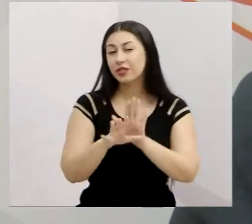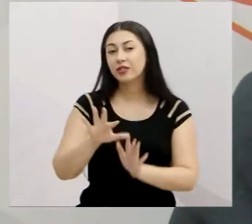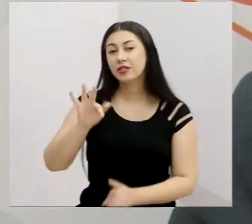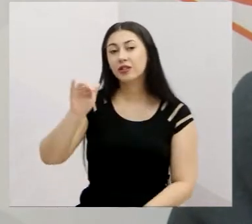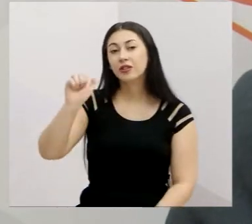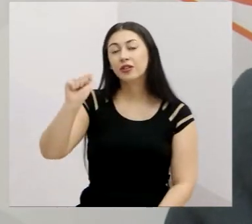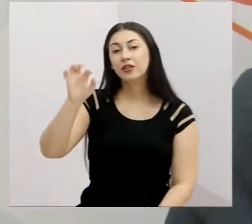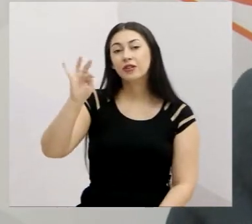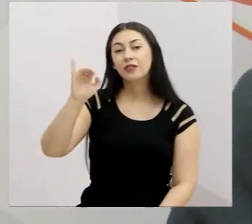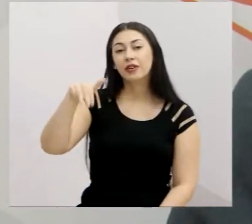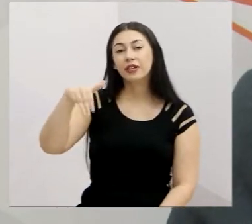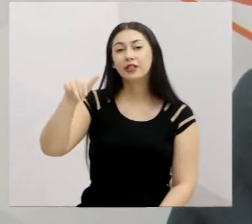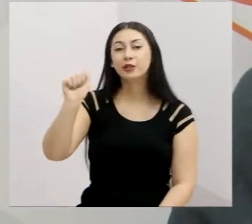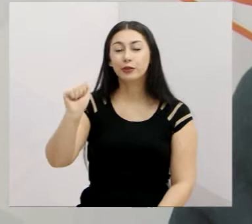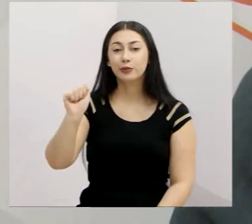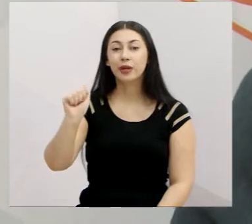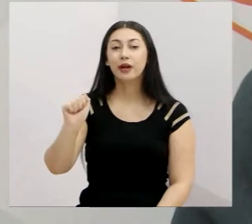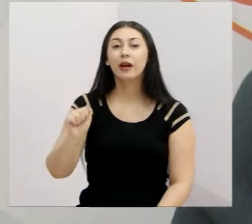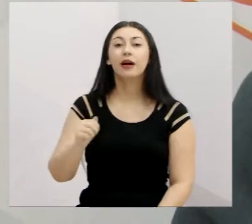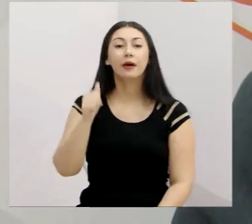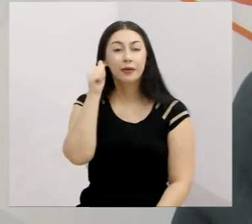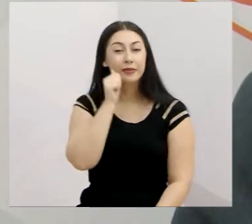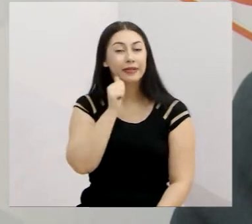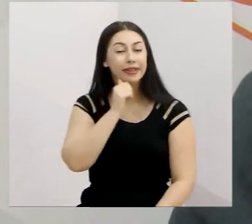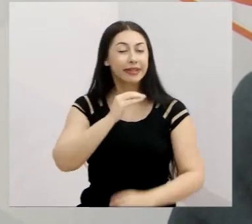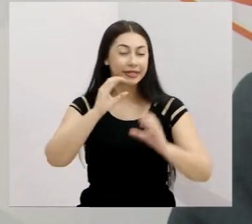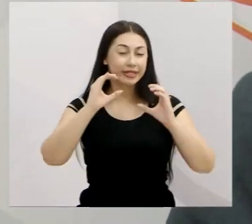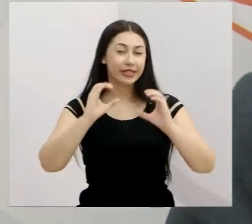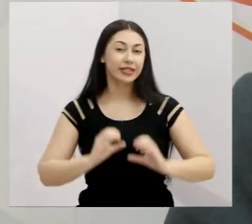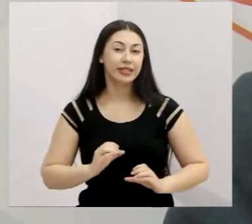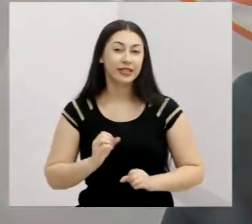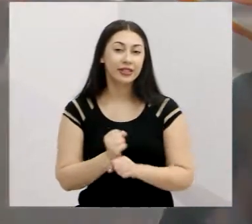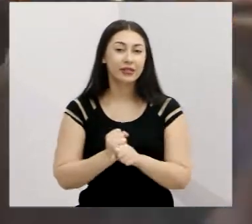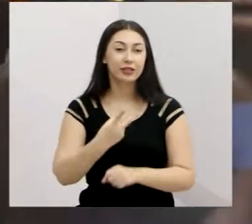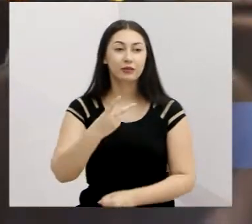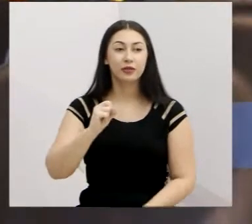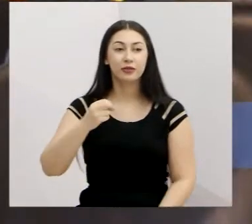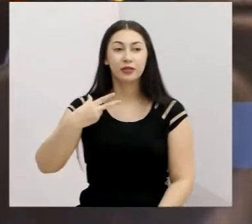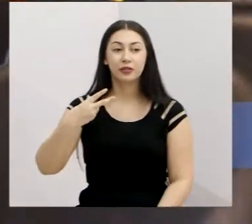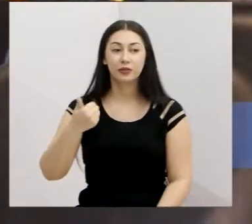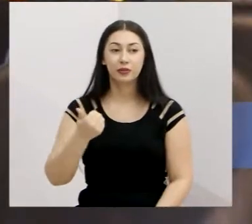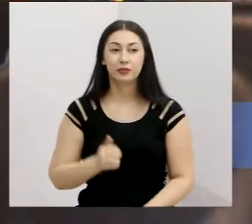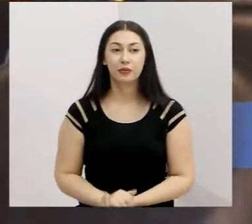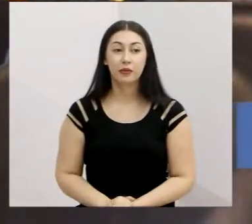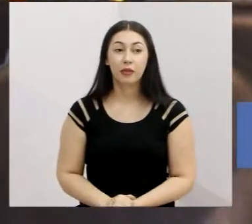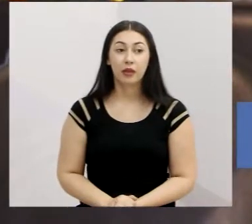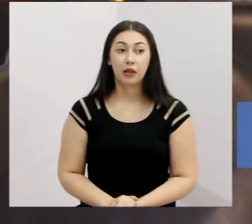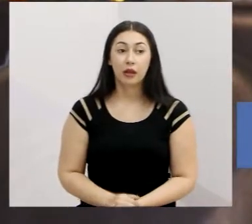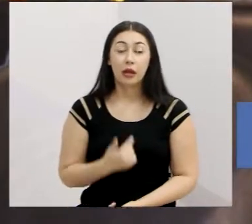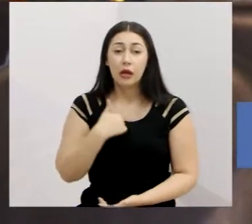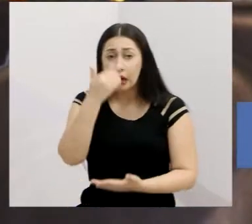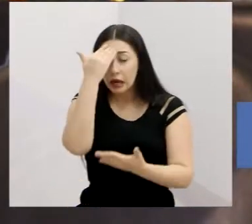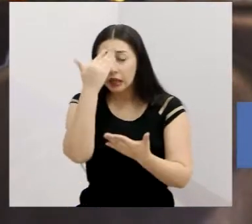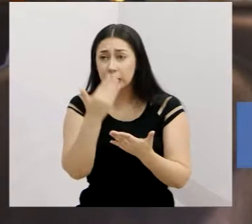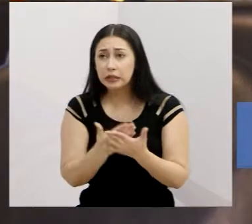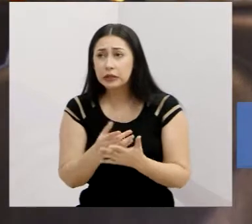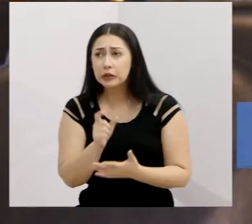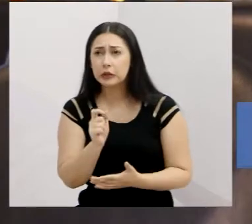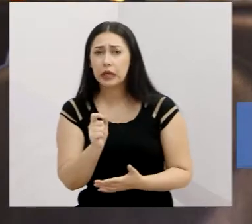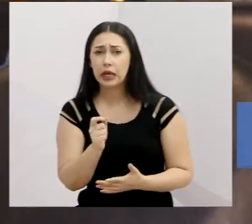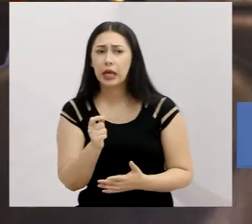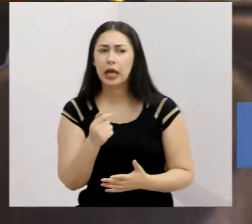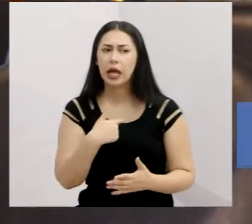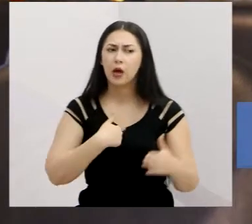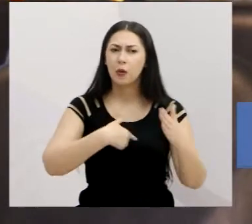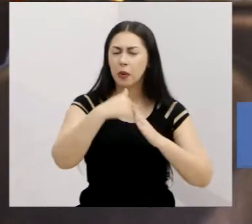Fátima sakaguti para ser a mulher cidadã 2021 eu acredito que pelas atividades